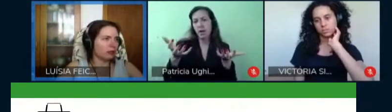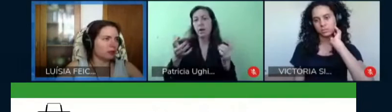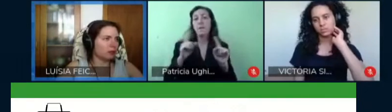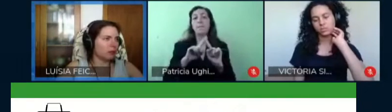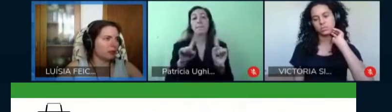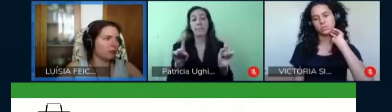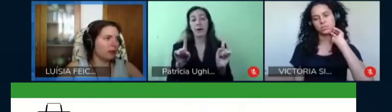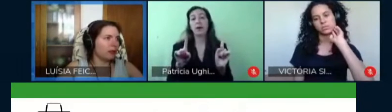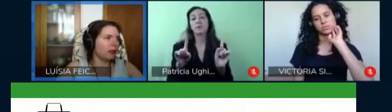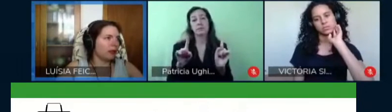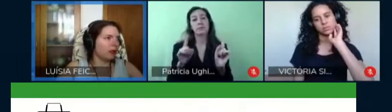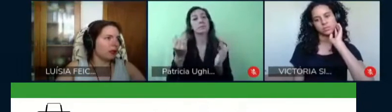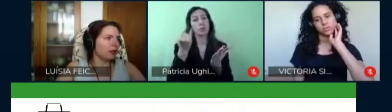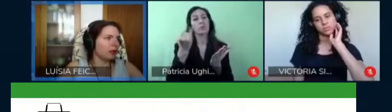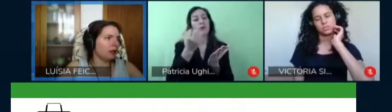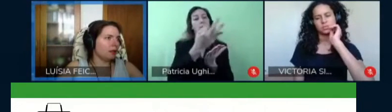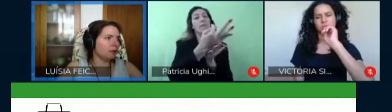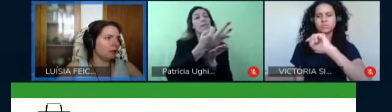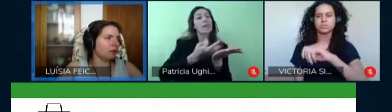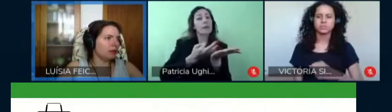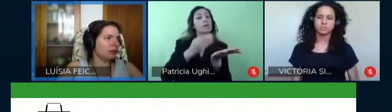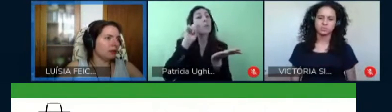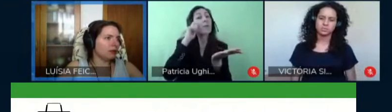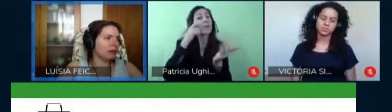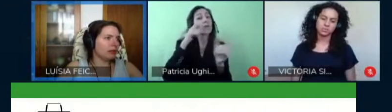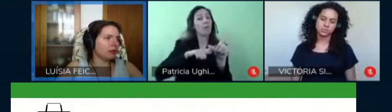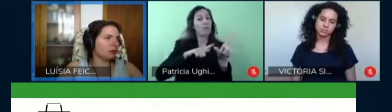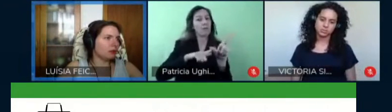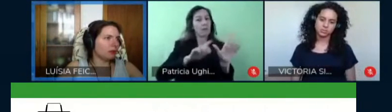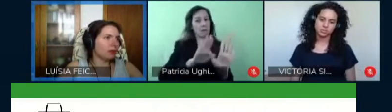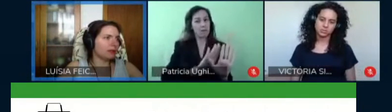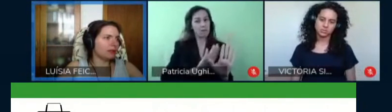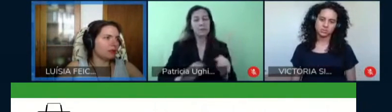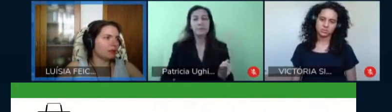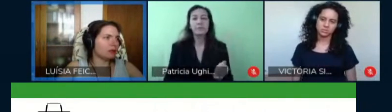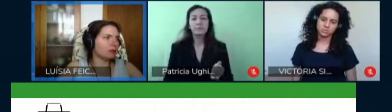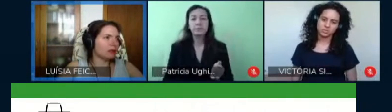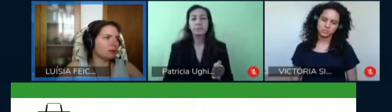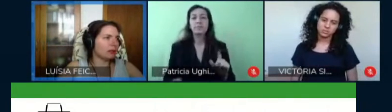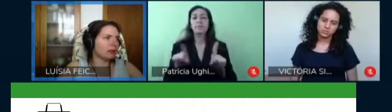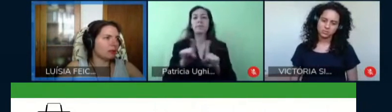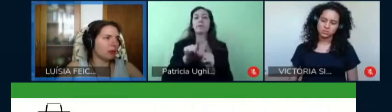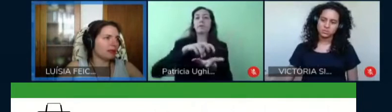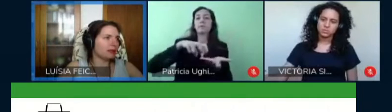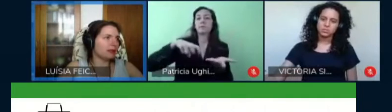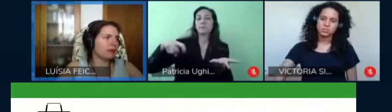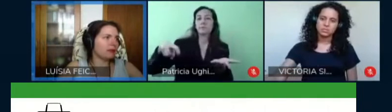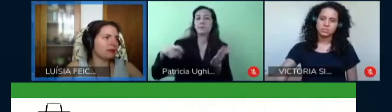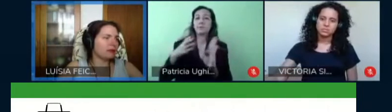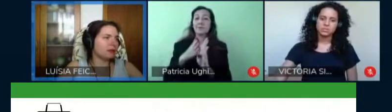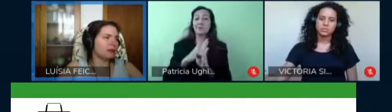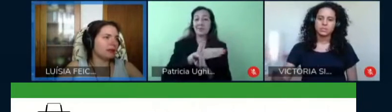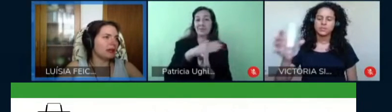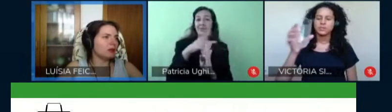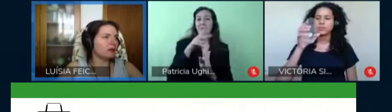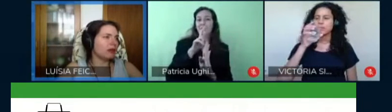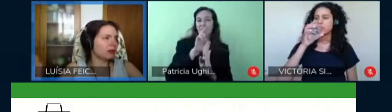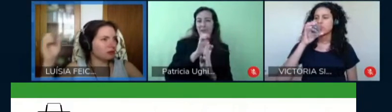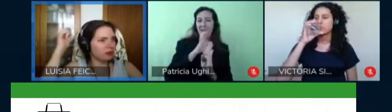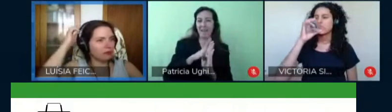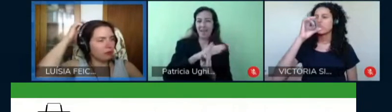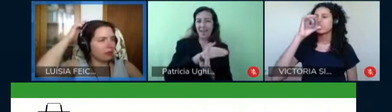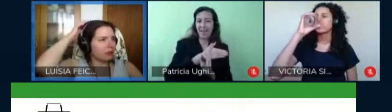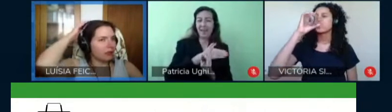texto, né, que seja preto. E os elementos numa impressão, né, os elementos pré-textuais devem sempre iniciar